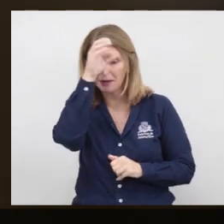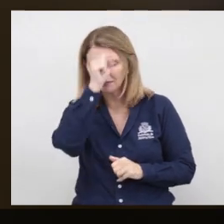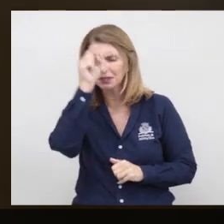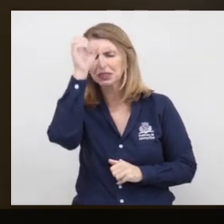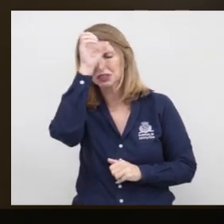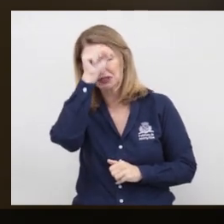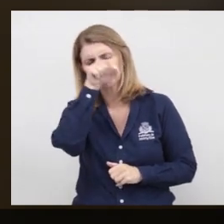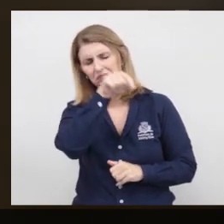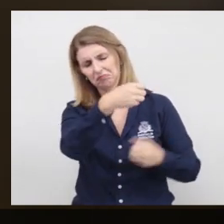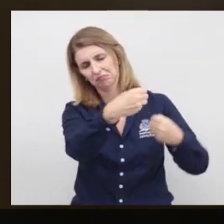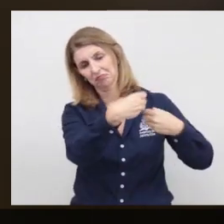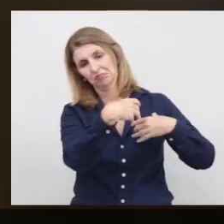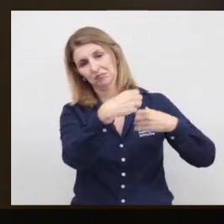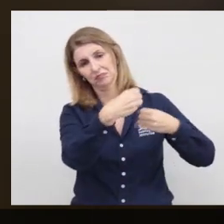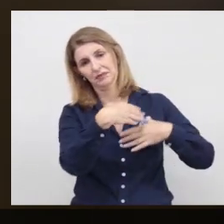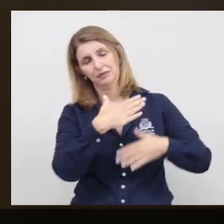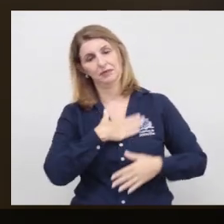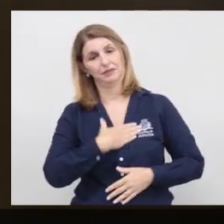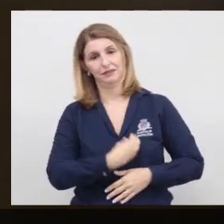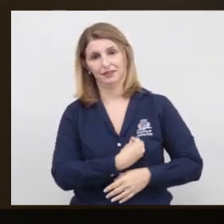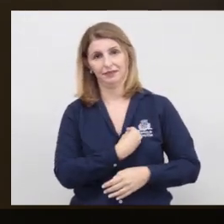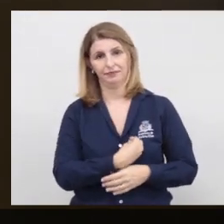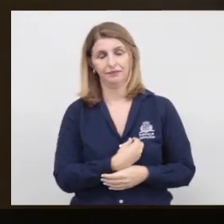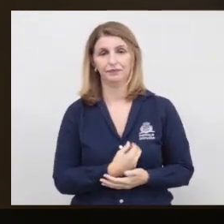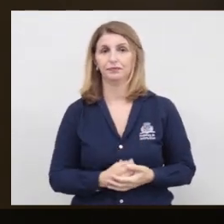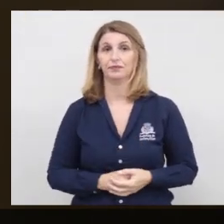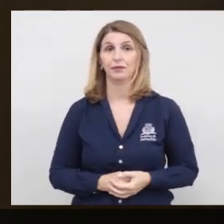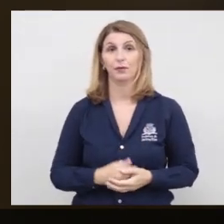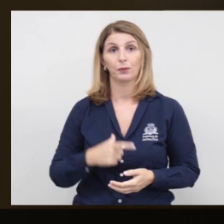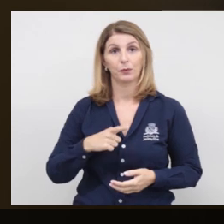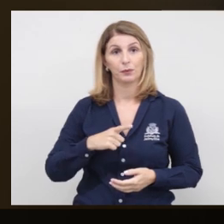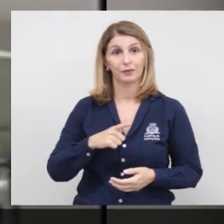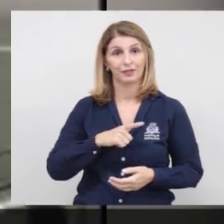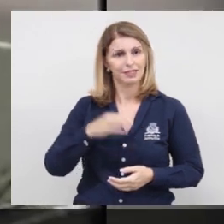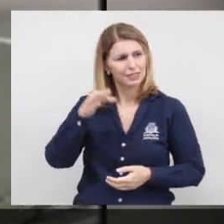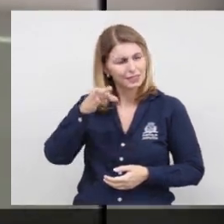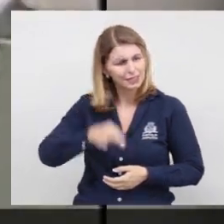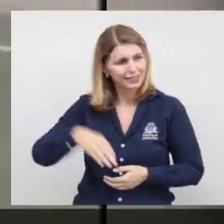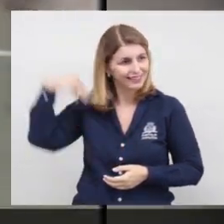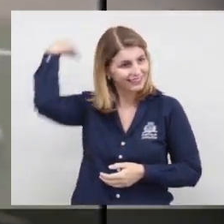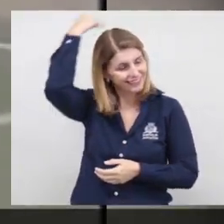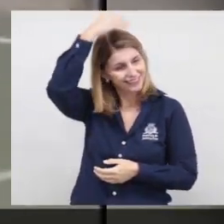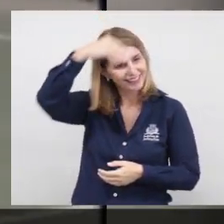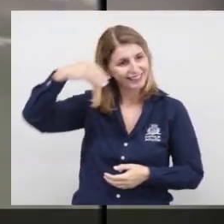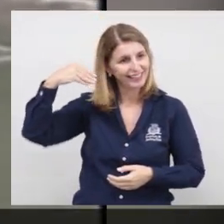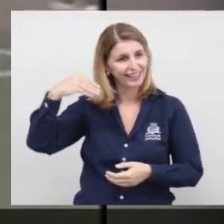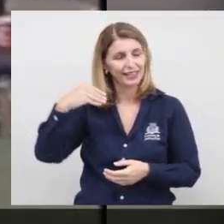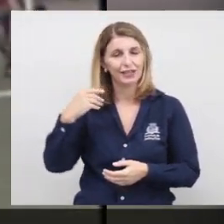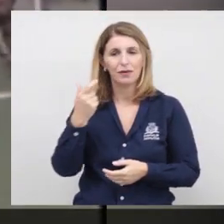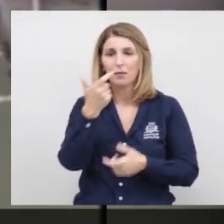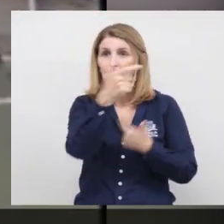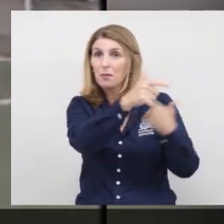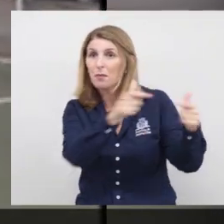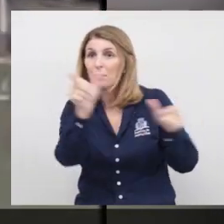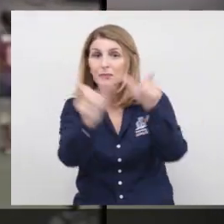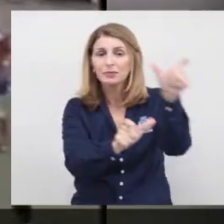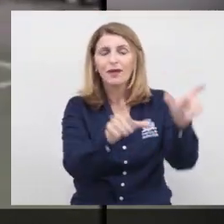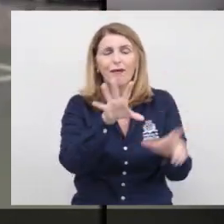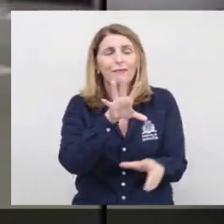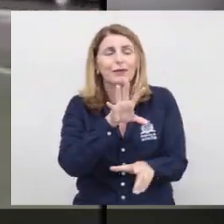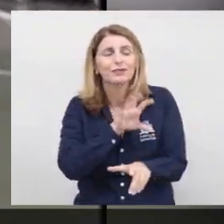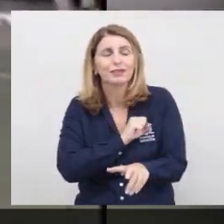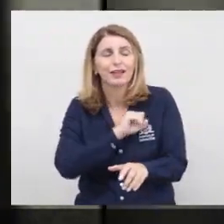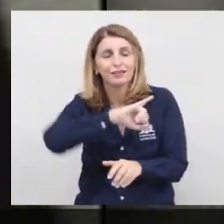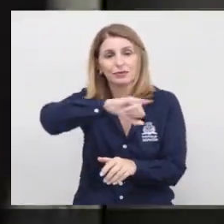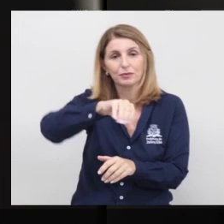nardela e aprendi muitas coisas dela que eu levo para minha vida pode ter certeza na dela que uma legião